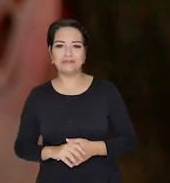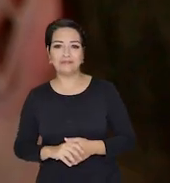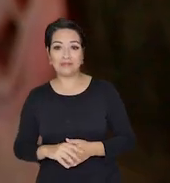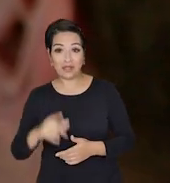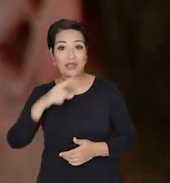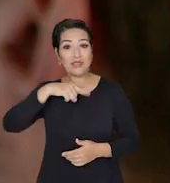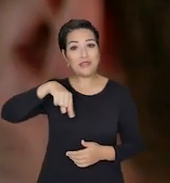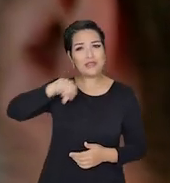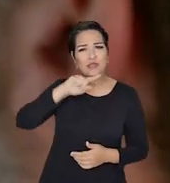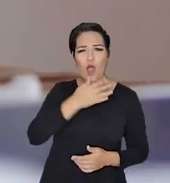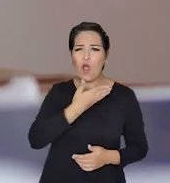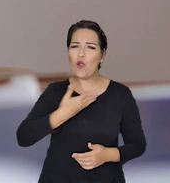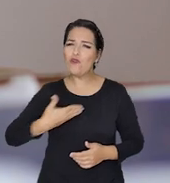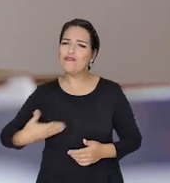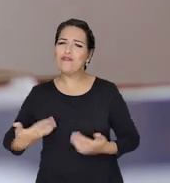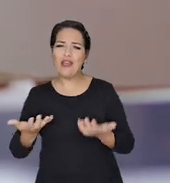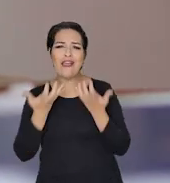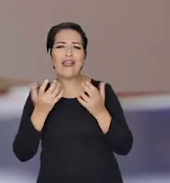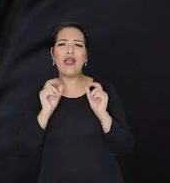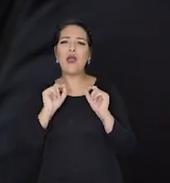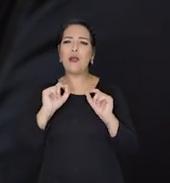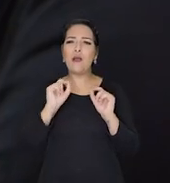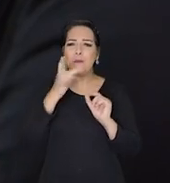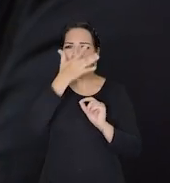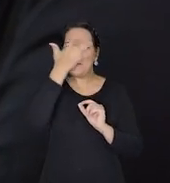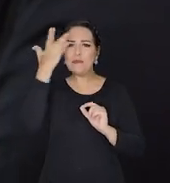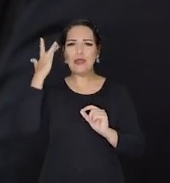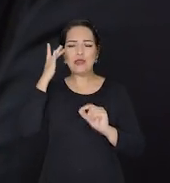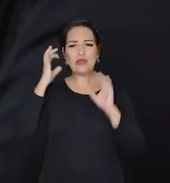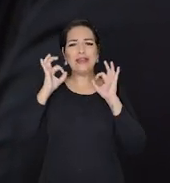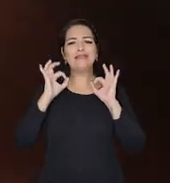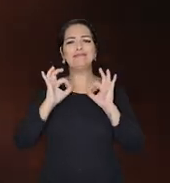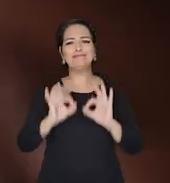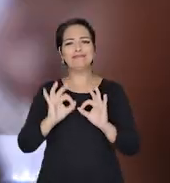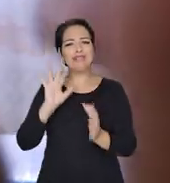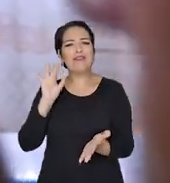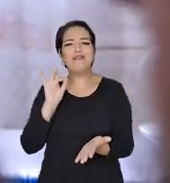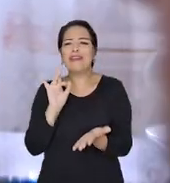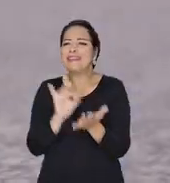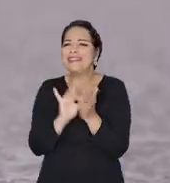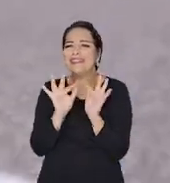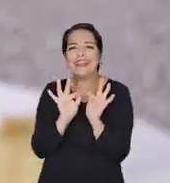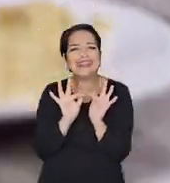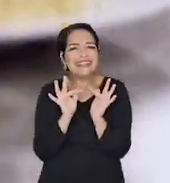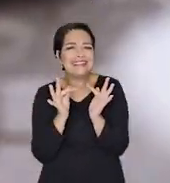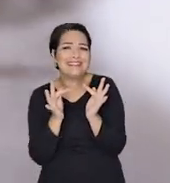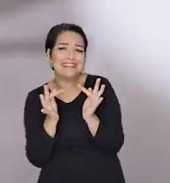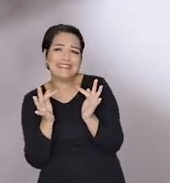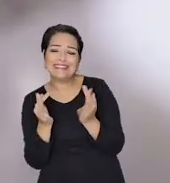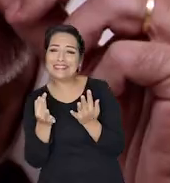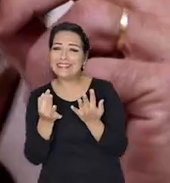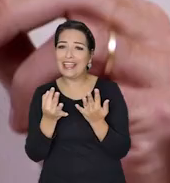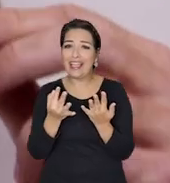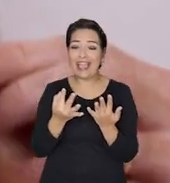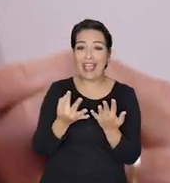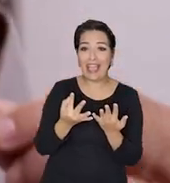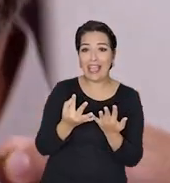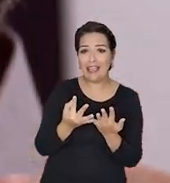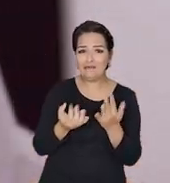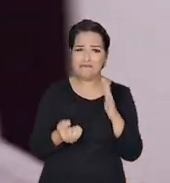ser governado, tem autoridade. A gente quer verdade com simplicidade. Na farofa. Chega